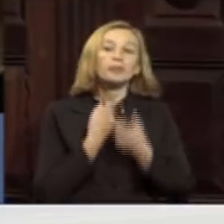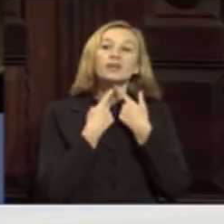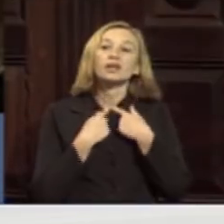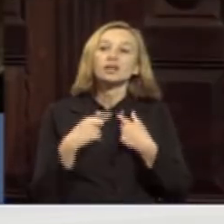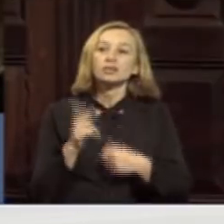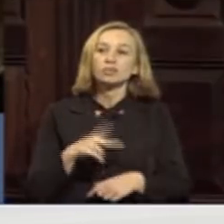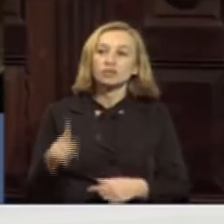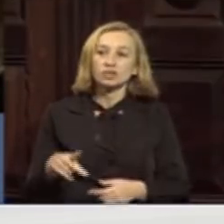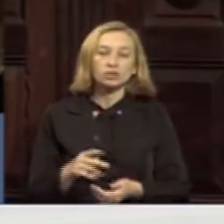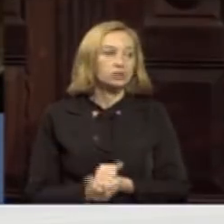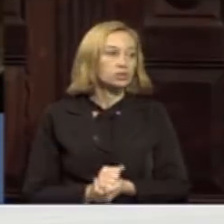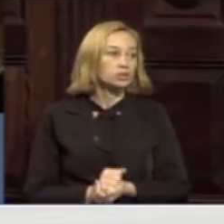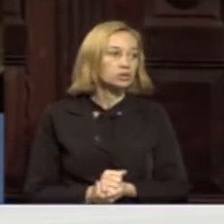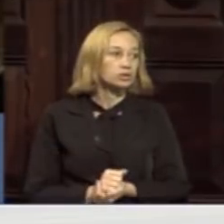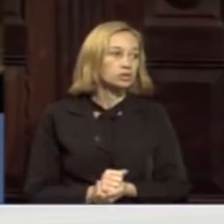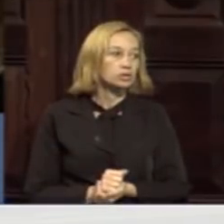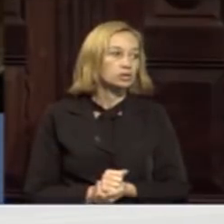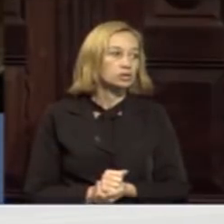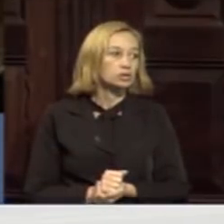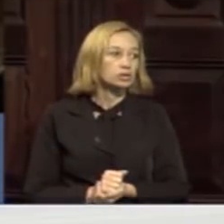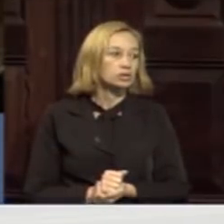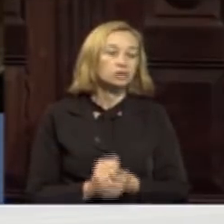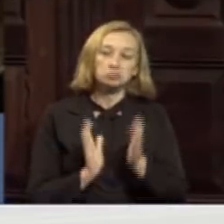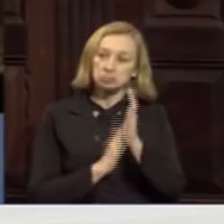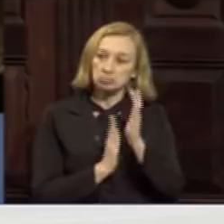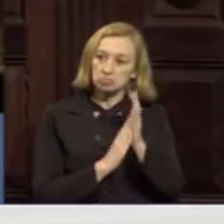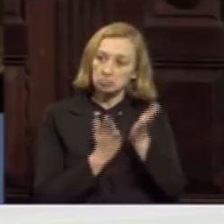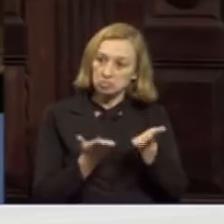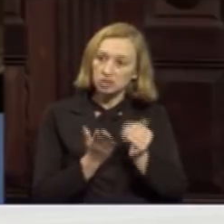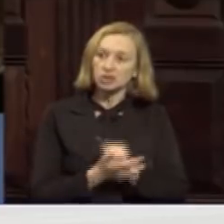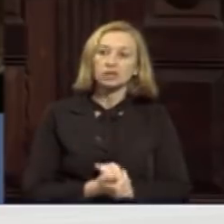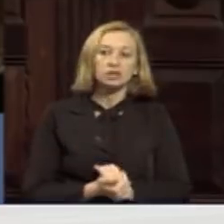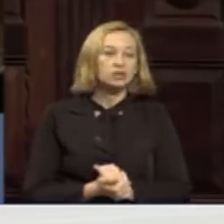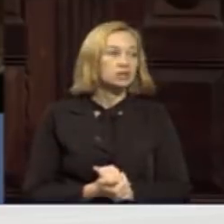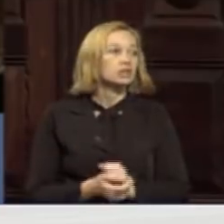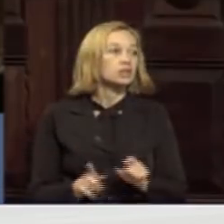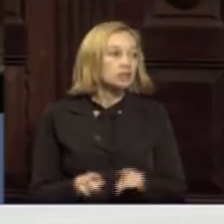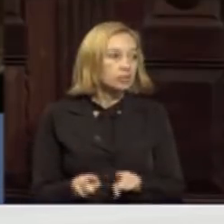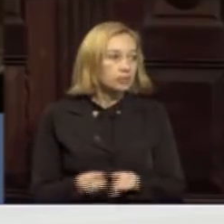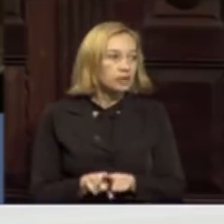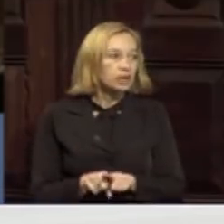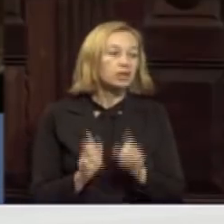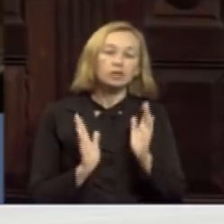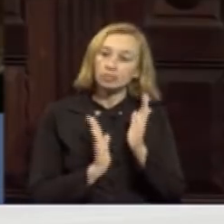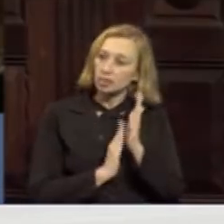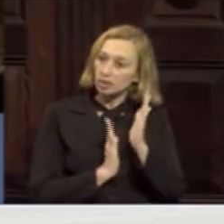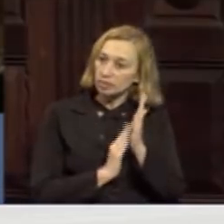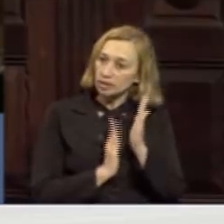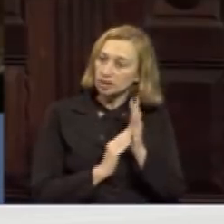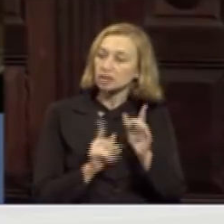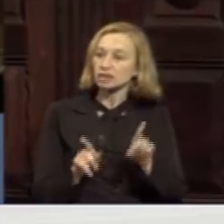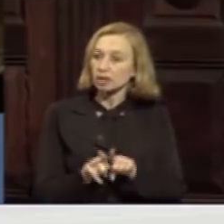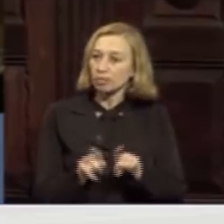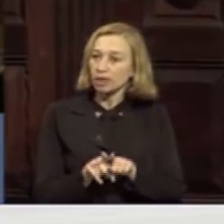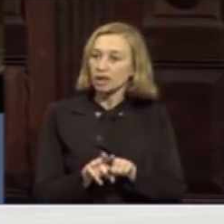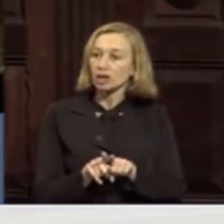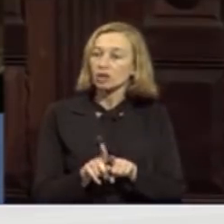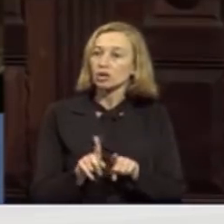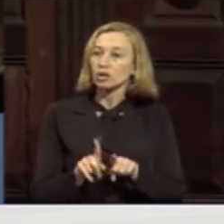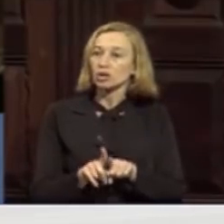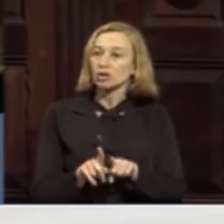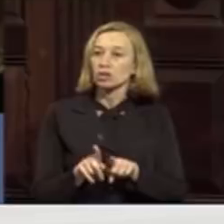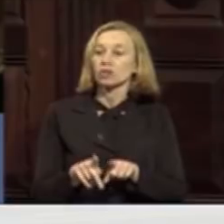professor Rafael Almada, o novo reitor do IFRJ, muito sucesso, bem como saudando, cumprimentando efusivamente